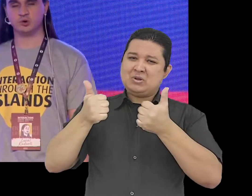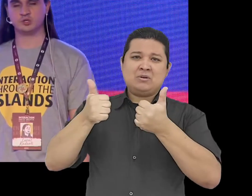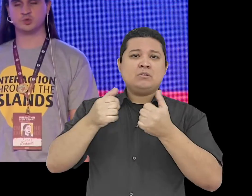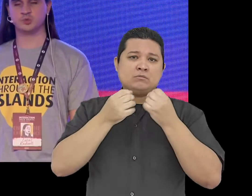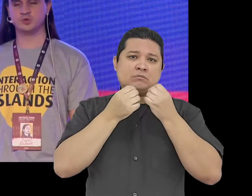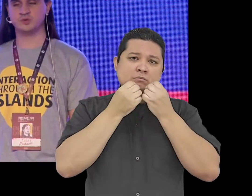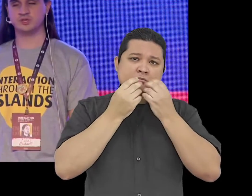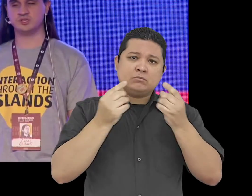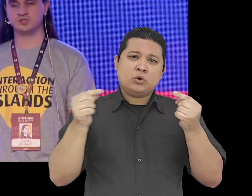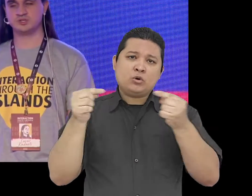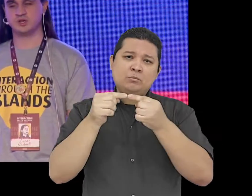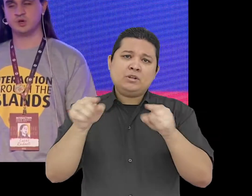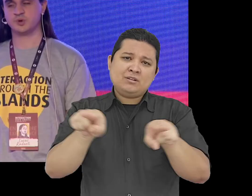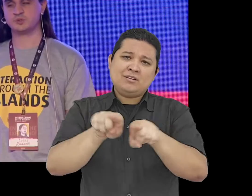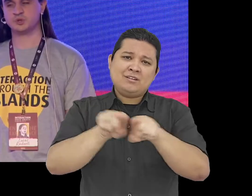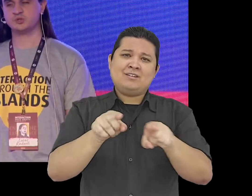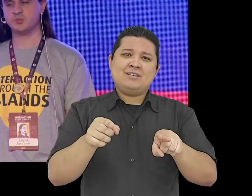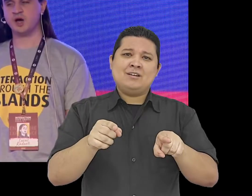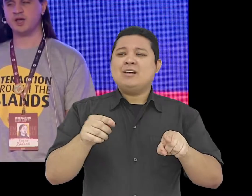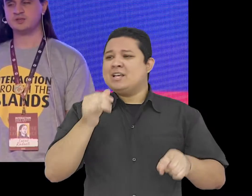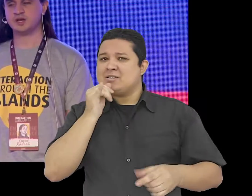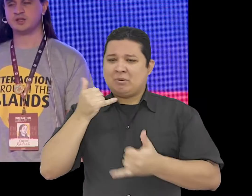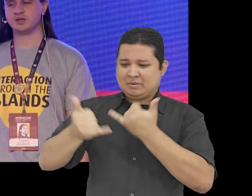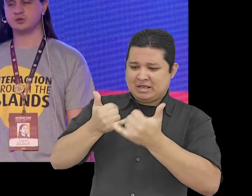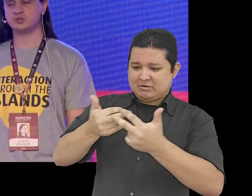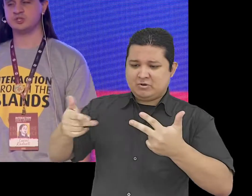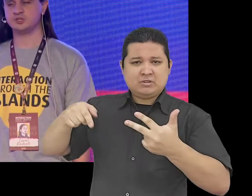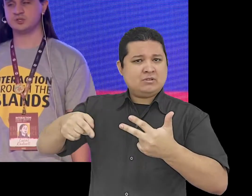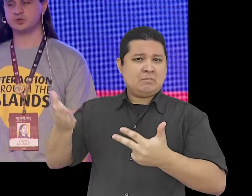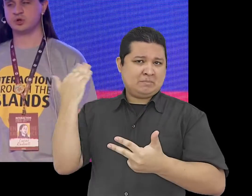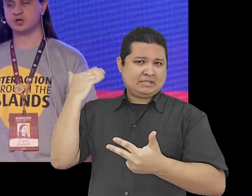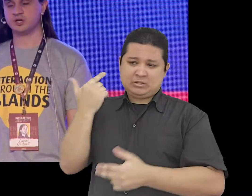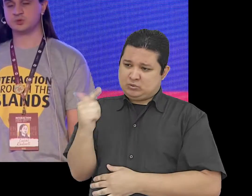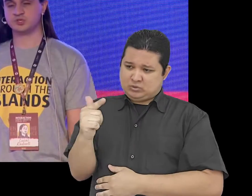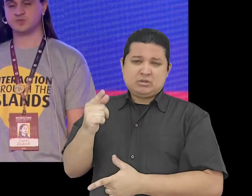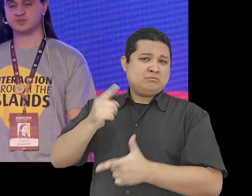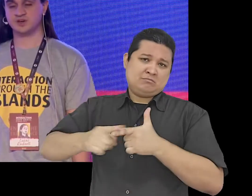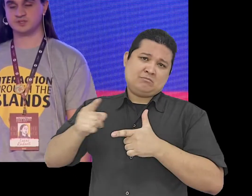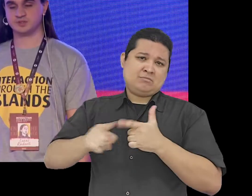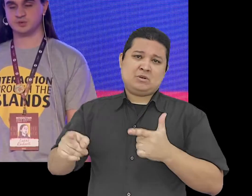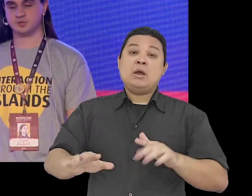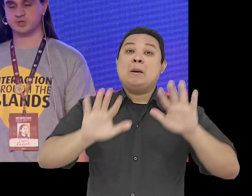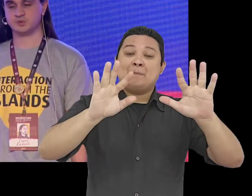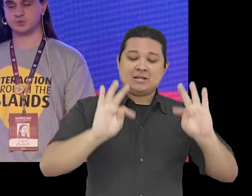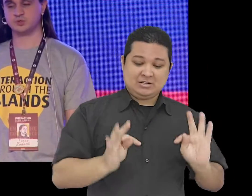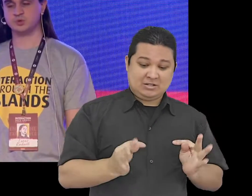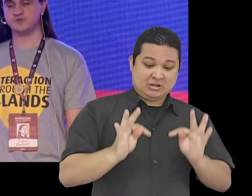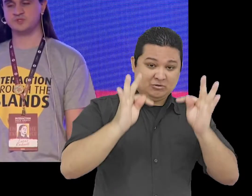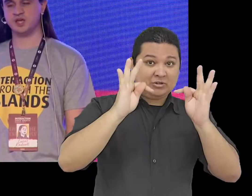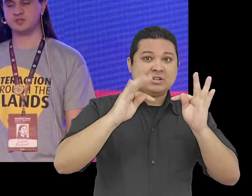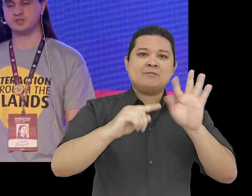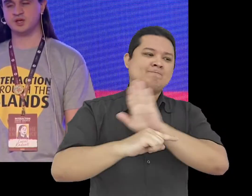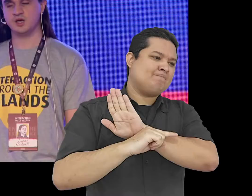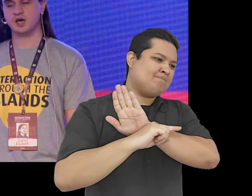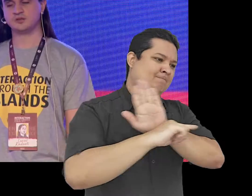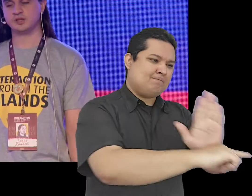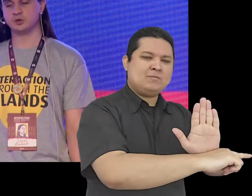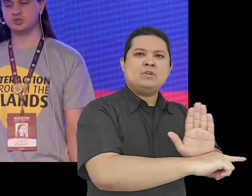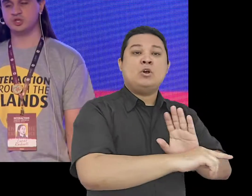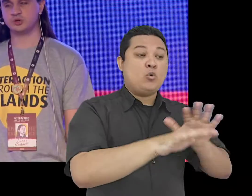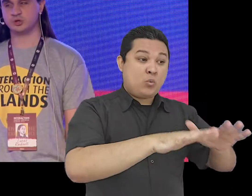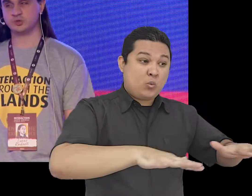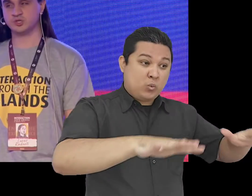frase que eu gosto muito que diz, para as pessoas normais, a tecnologia torna as coisas mais fáceis. Para as pessoas com deficiência,